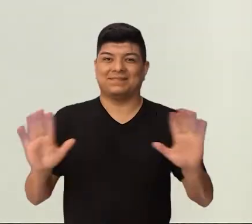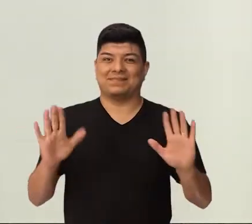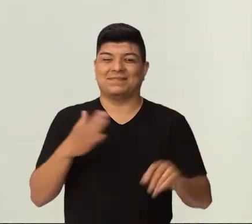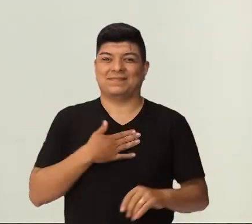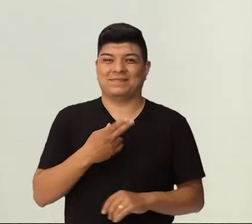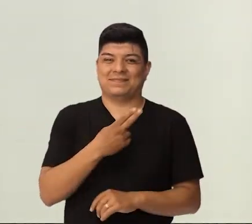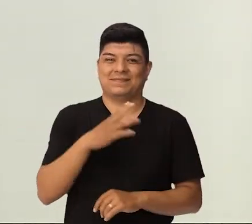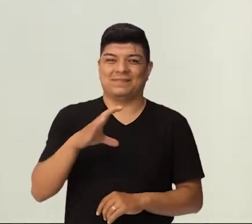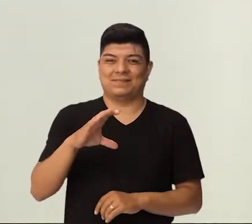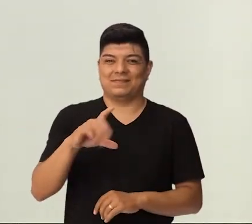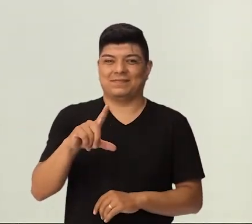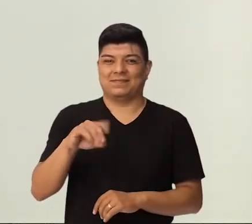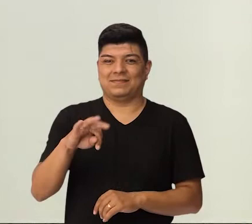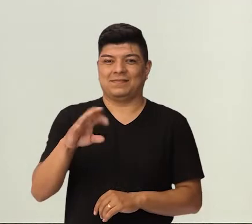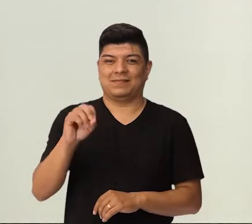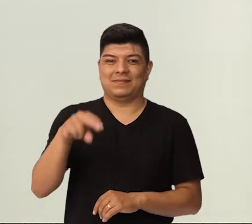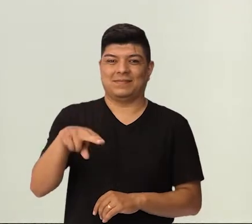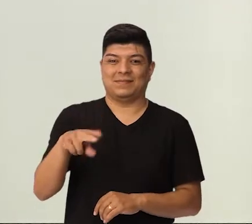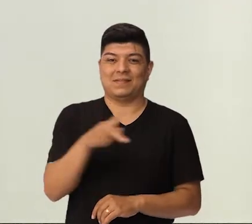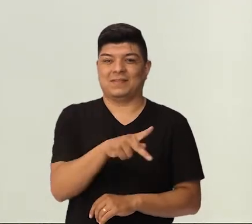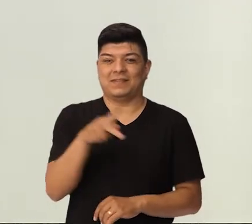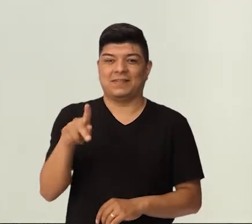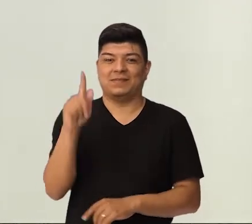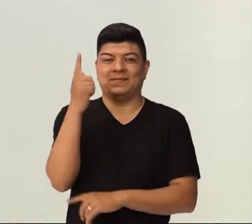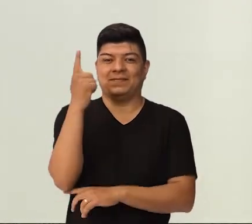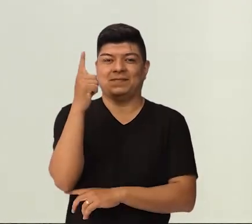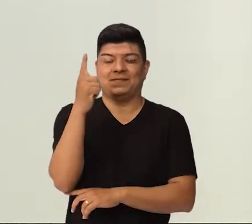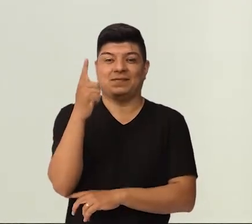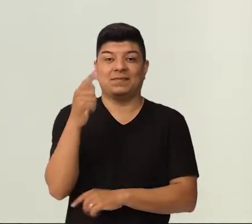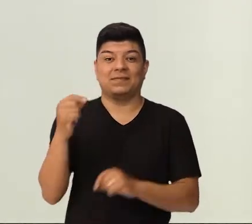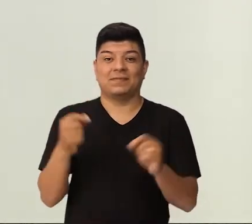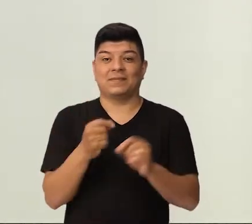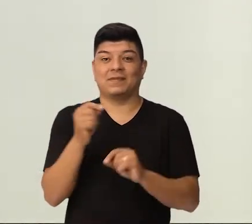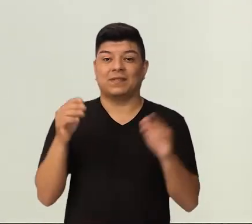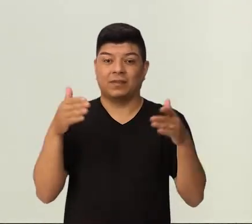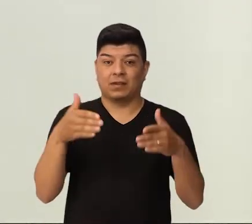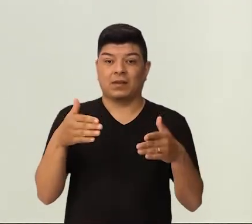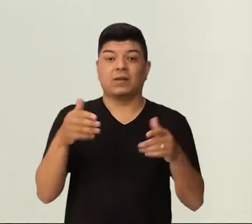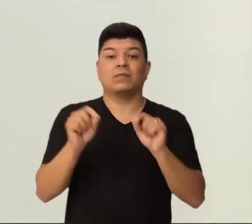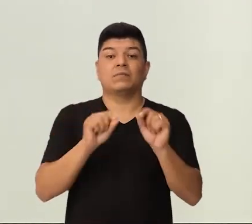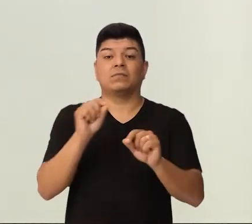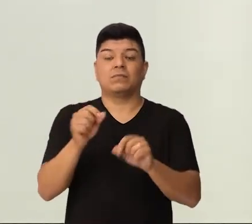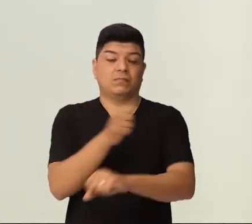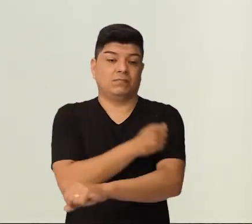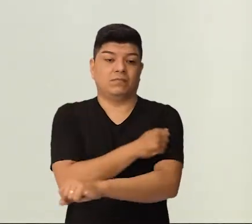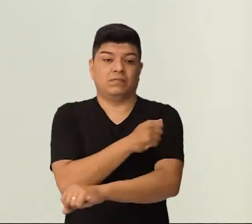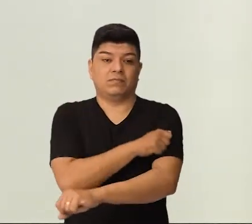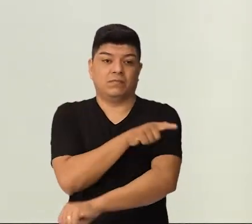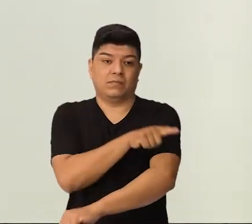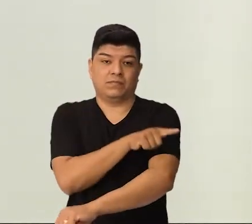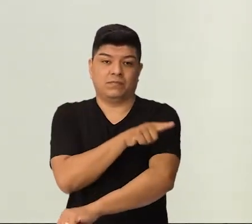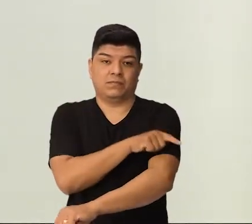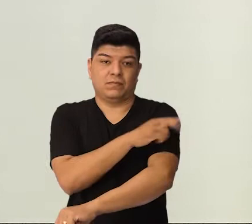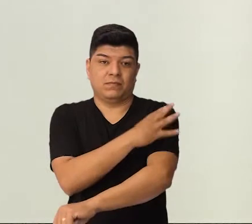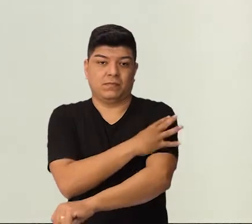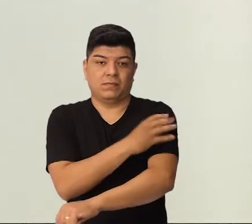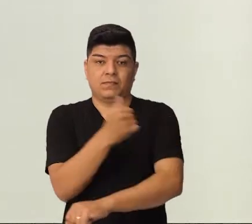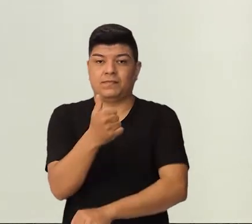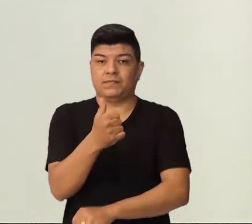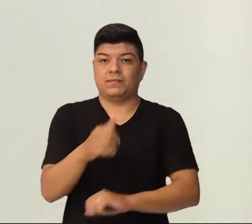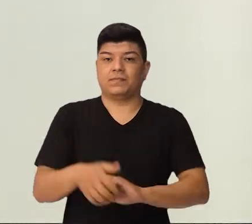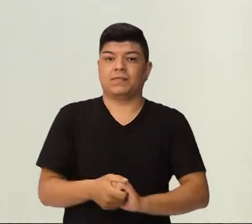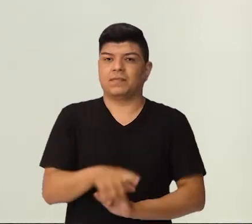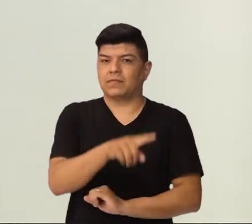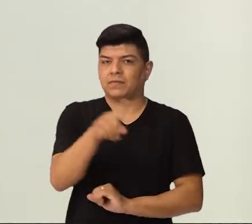Olá, meu nome é Cleilton Amaral, professor de Geografia, e o nosso estudo é voltado para os alunos do 7º ano do ensino fundamental. Você